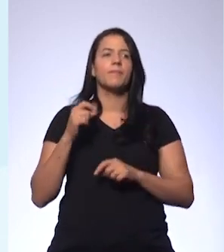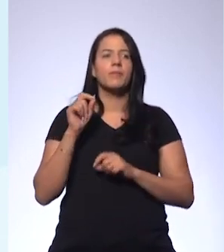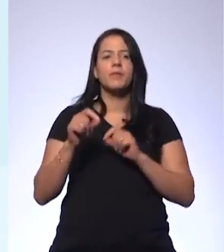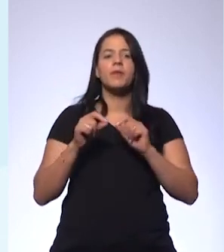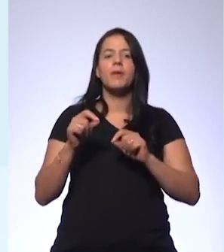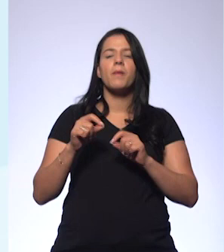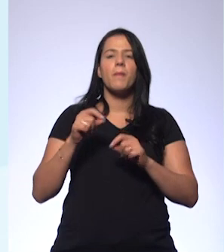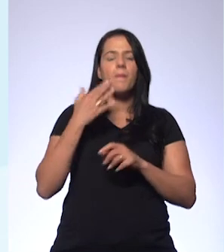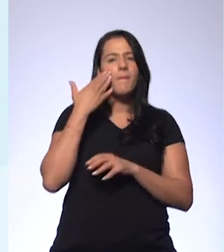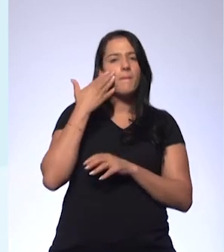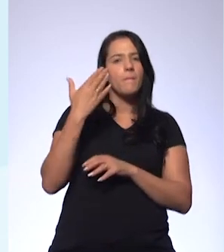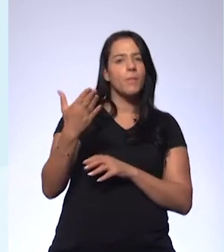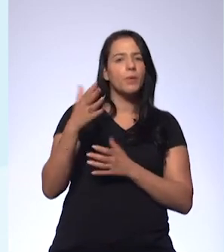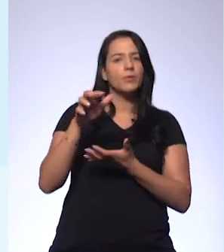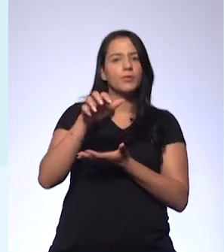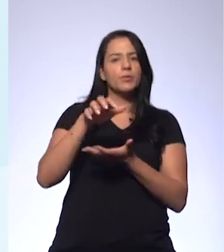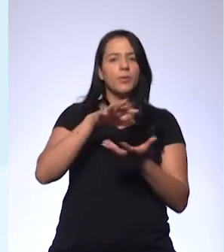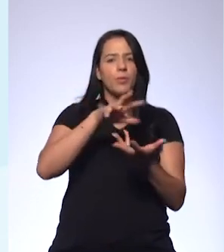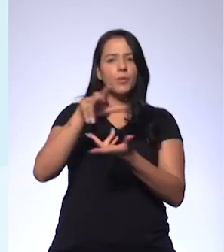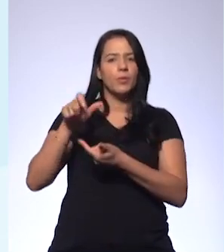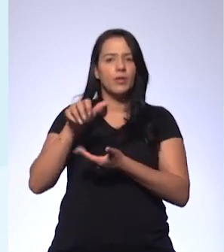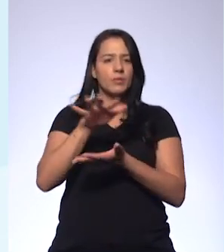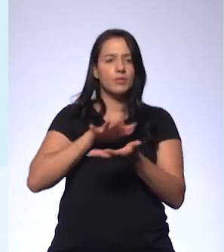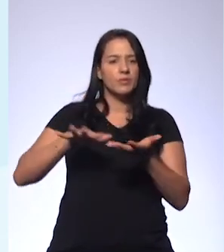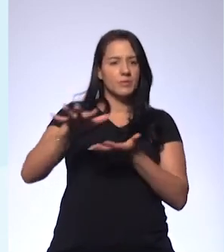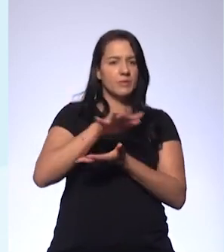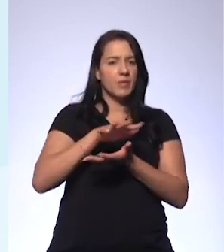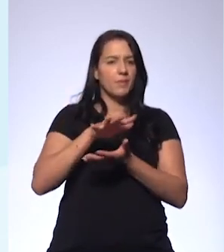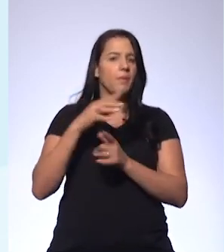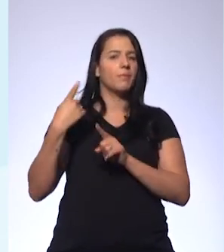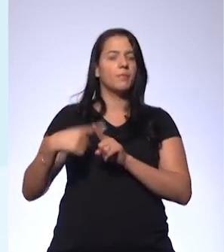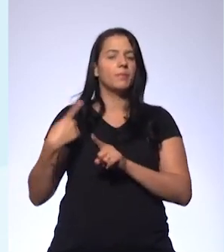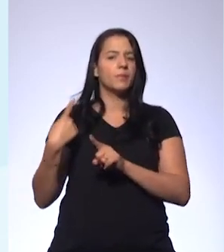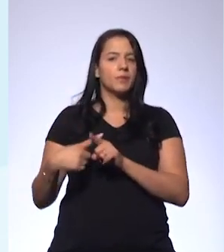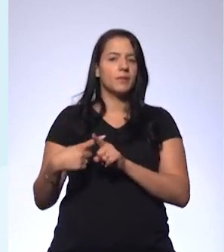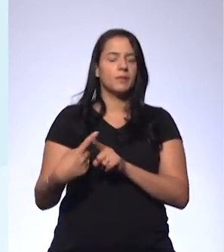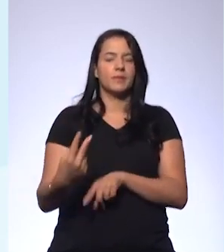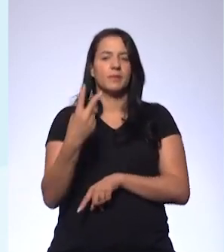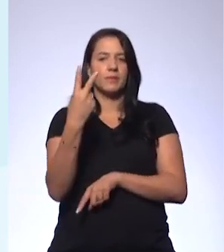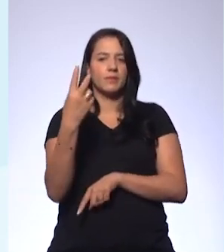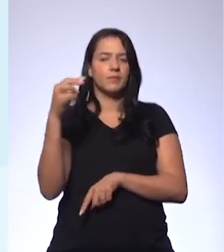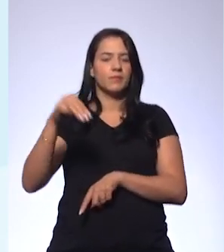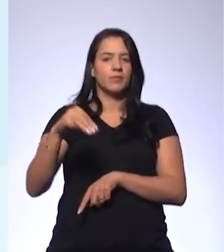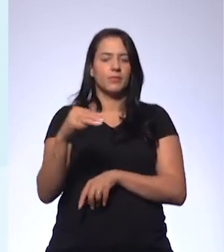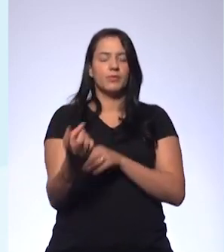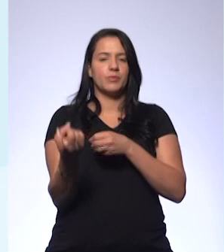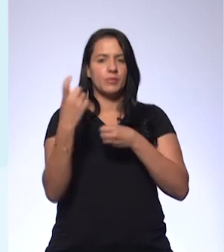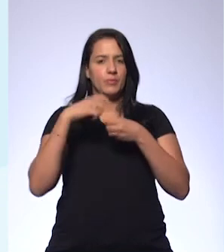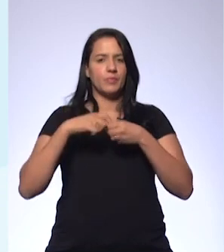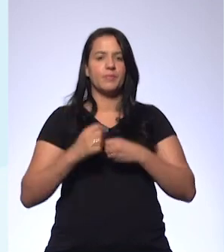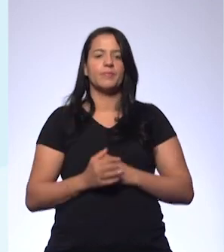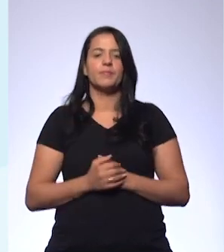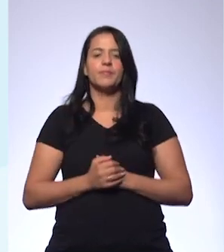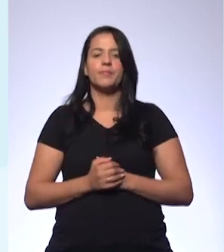um ecossistema? Por quê? Tá? Então, vou deixar aí 2 minutinhos para vocês e a gente já volta.